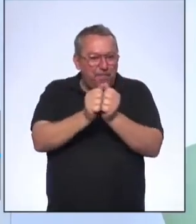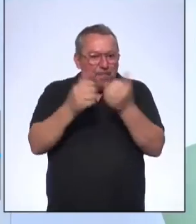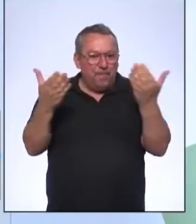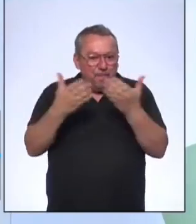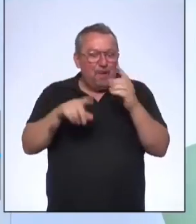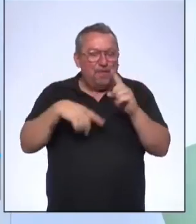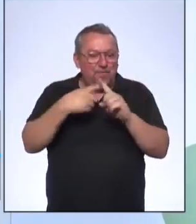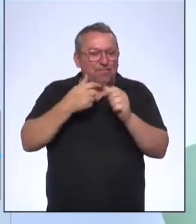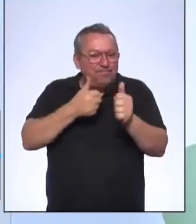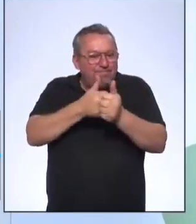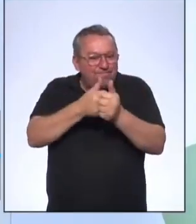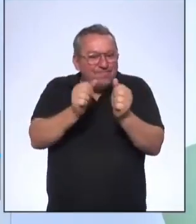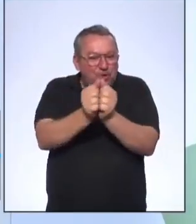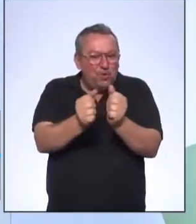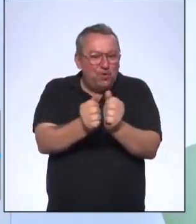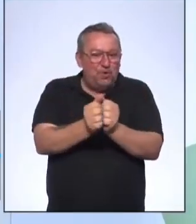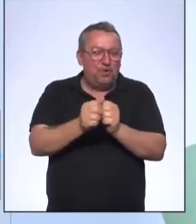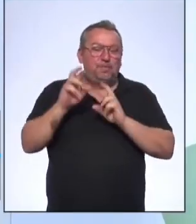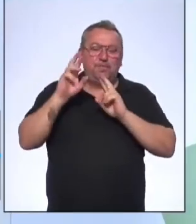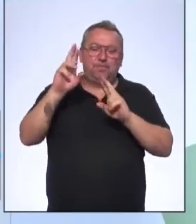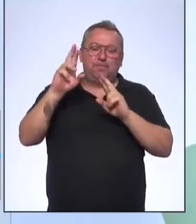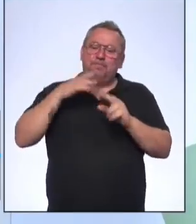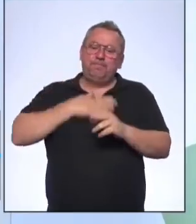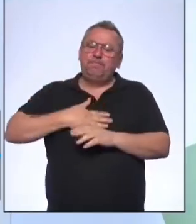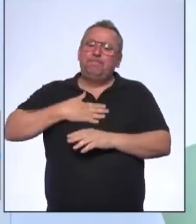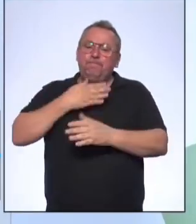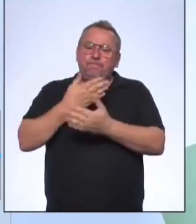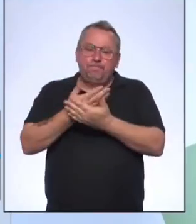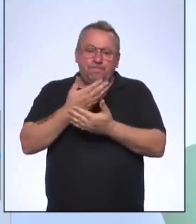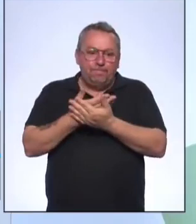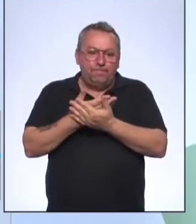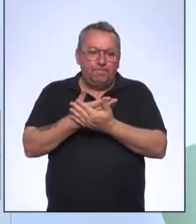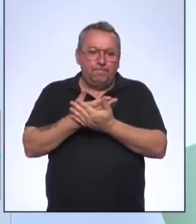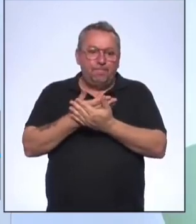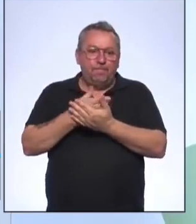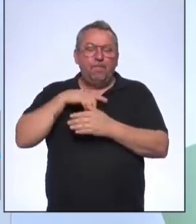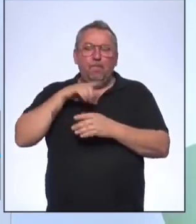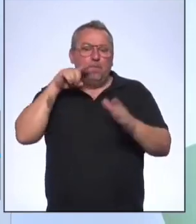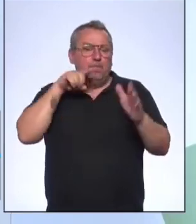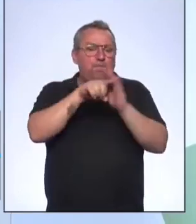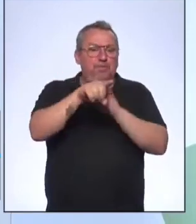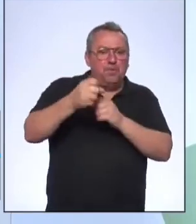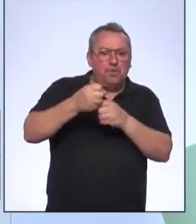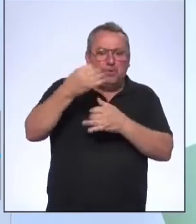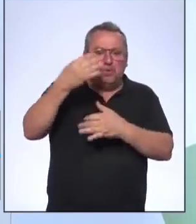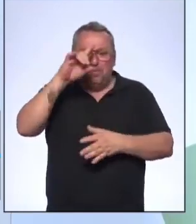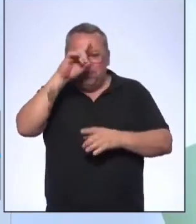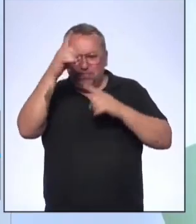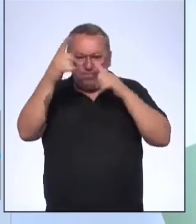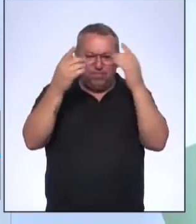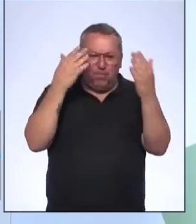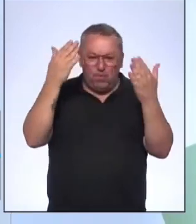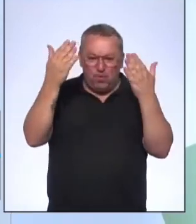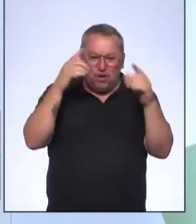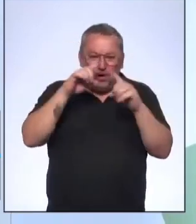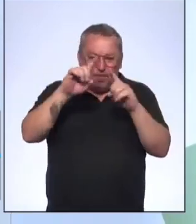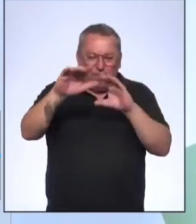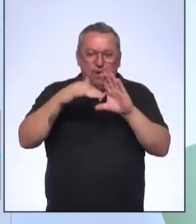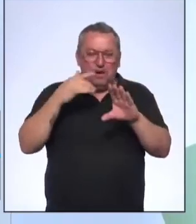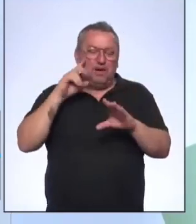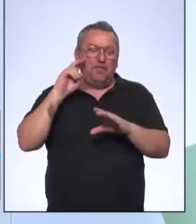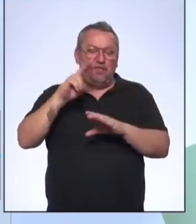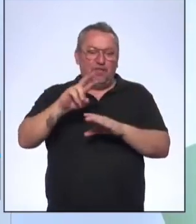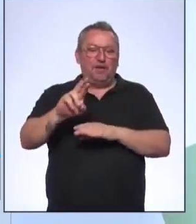bastante juntos. Eu espero que vocês curtam a aula, tá? Tirem dúvidas no chat, mande depois que a gente dá uma olhadinha, tá? A gente tenta